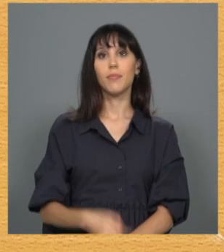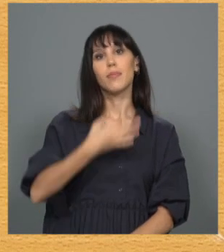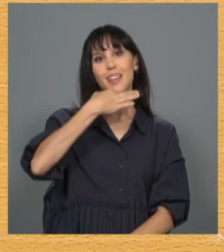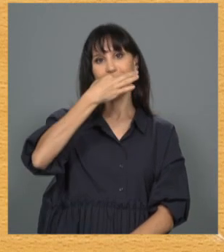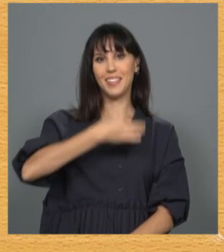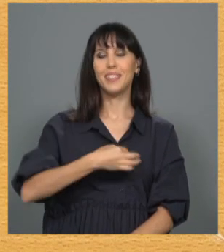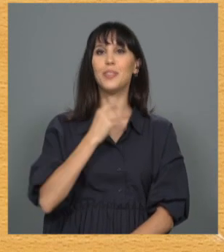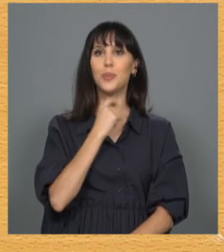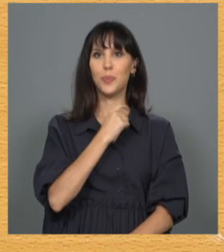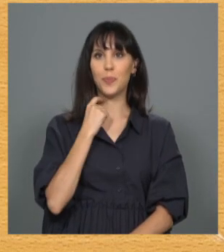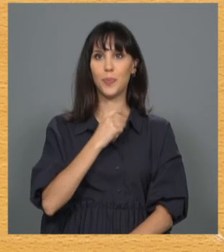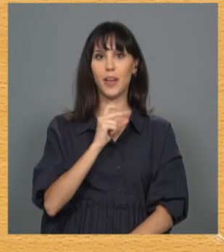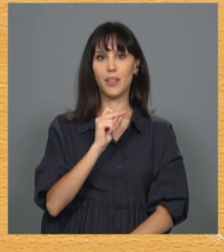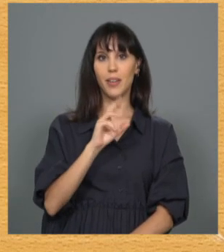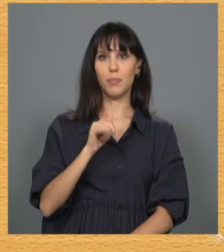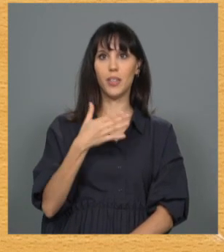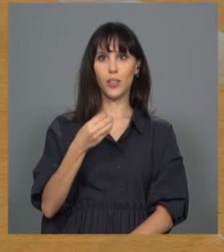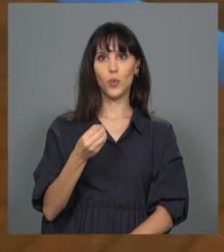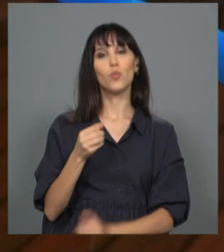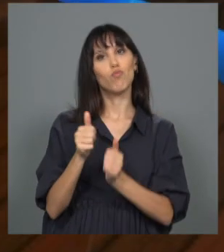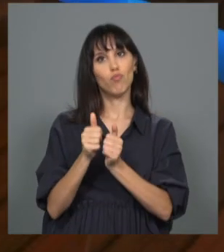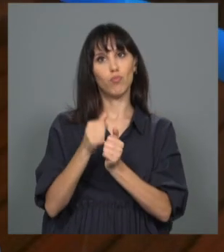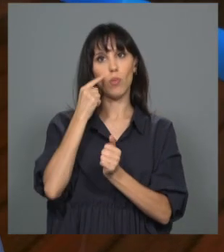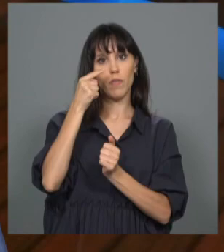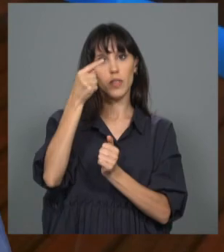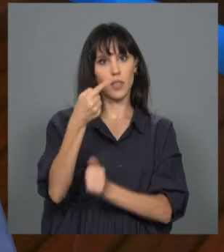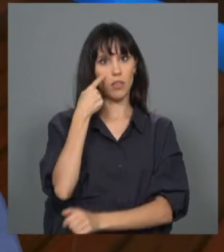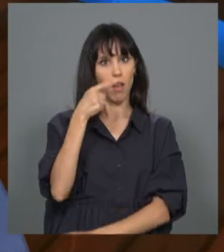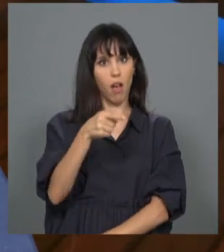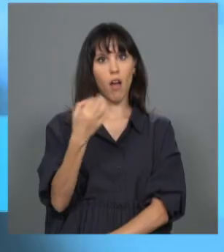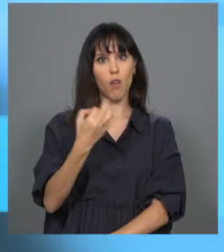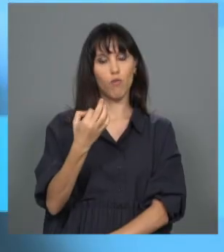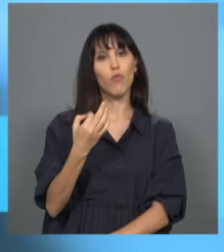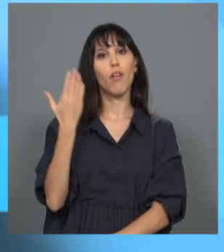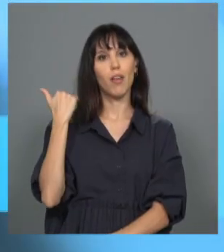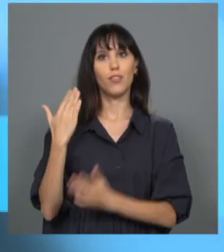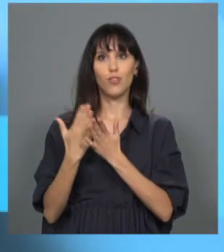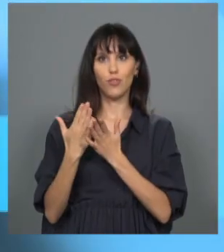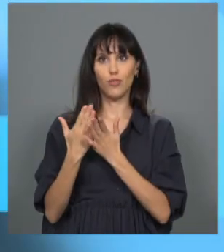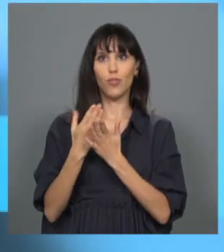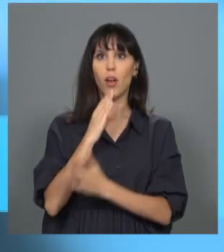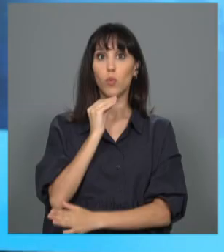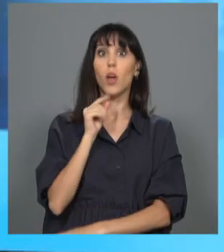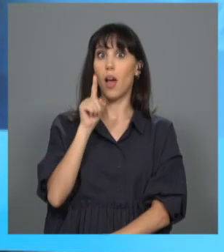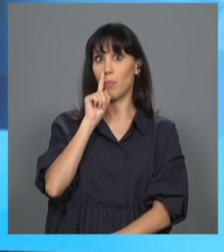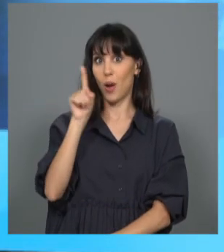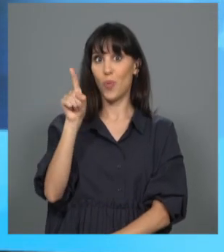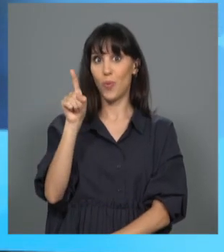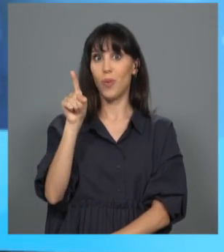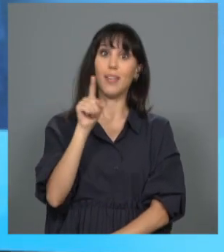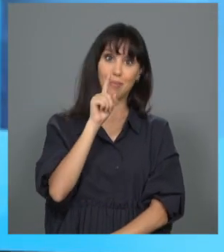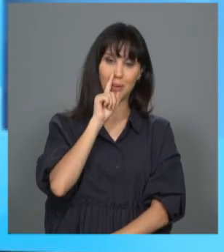Vaz acompanha e visita estes locais desde o tempo em que foi estudante de alemão, não